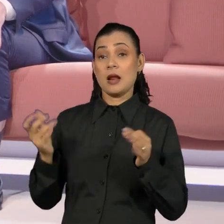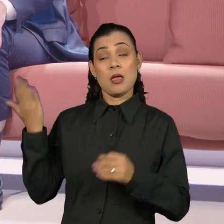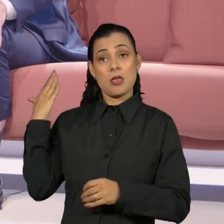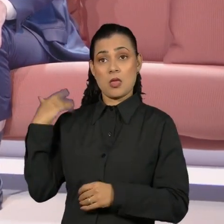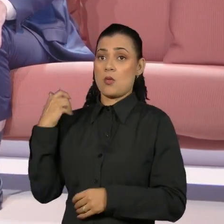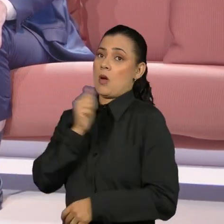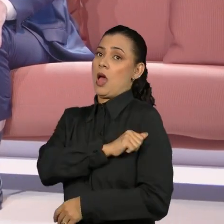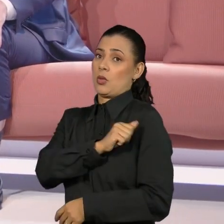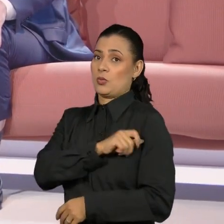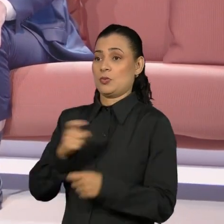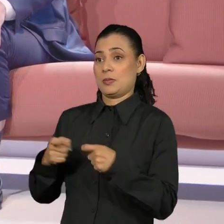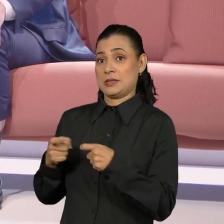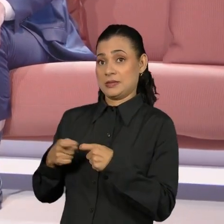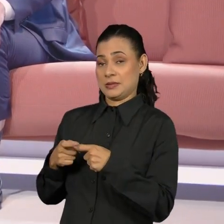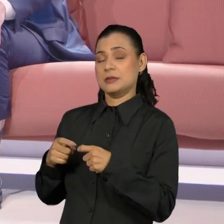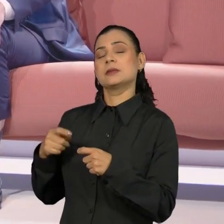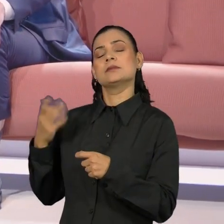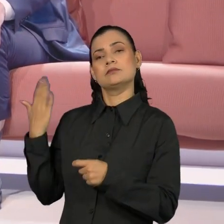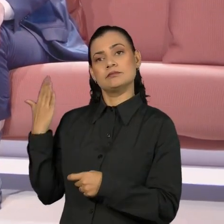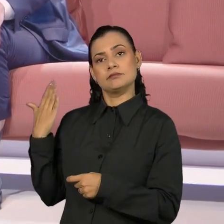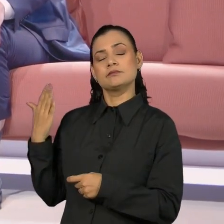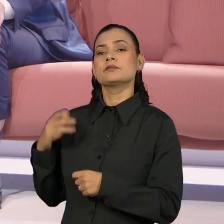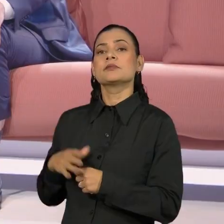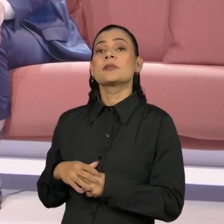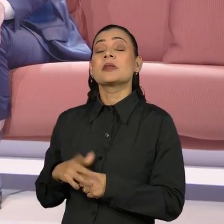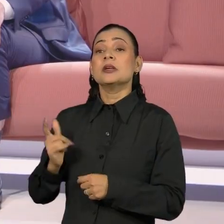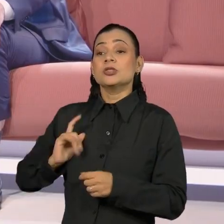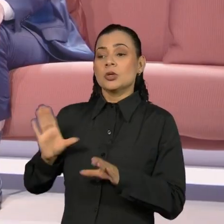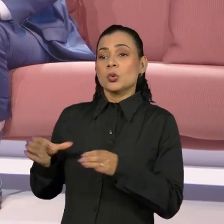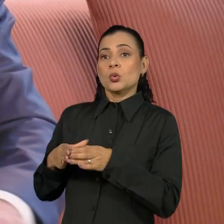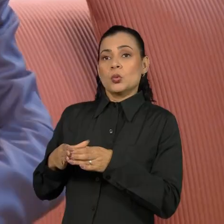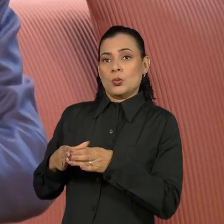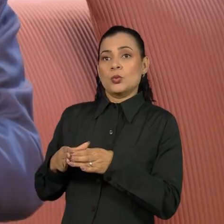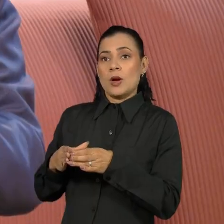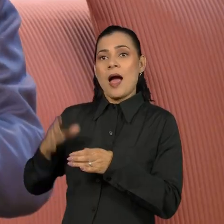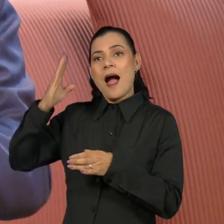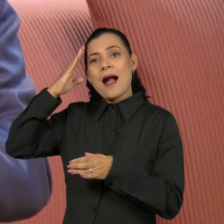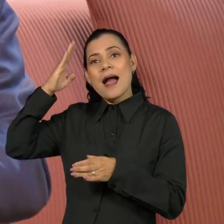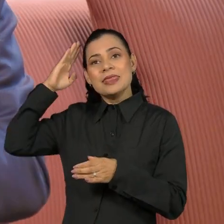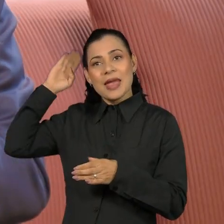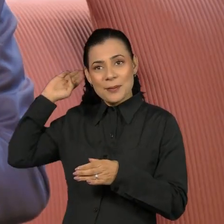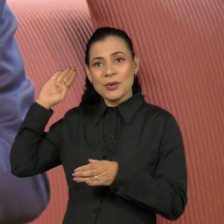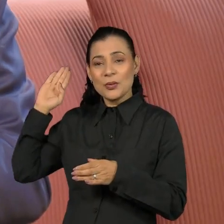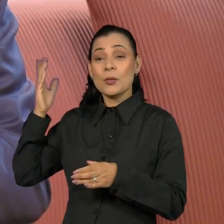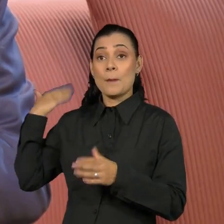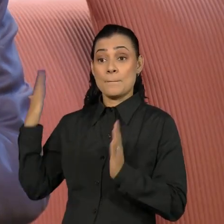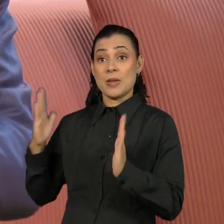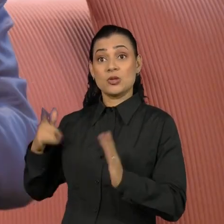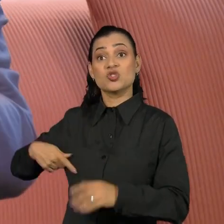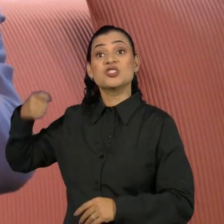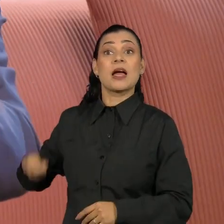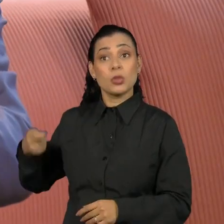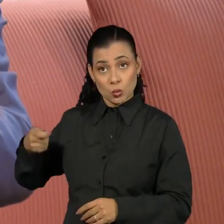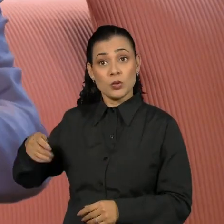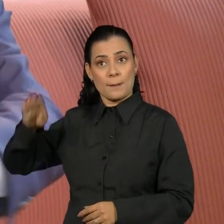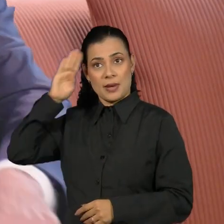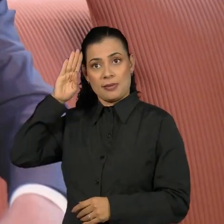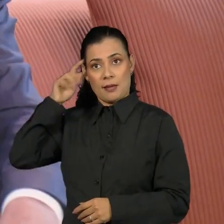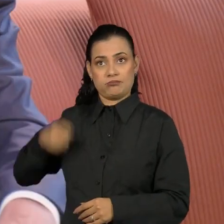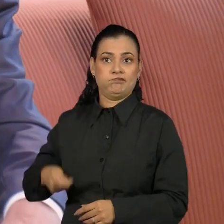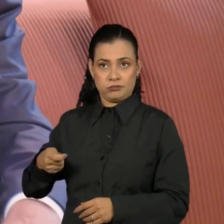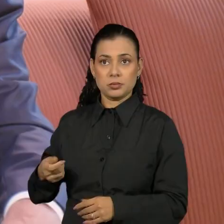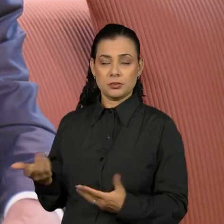estudante de medicina e era do diretório acadêmico. E era período da ditadura, né? Período militar e